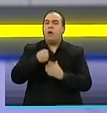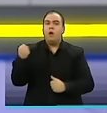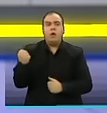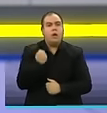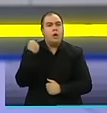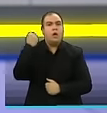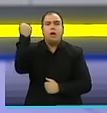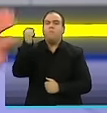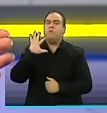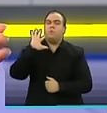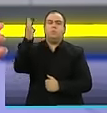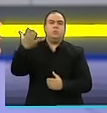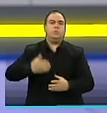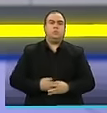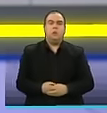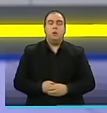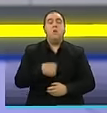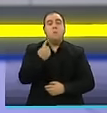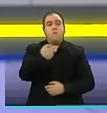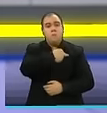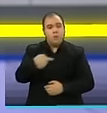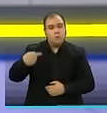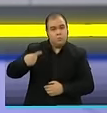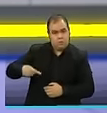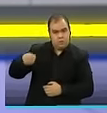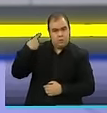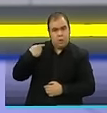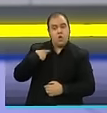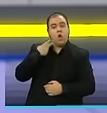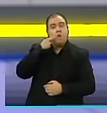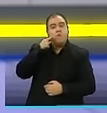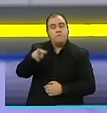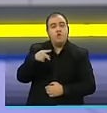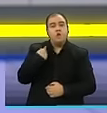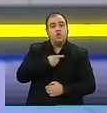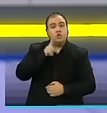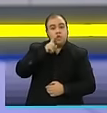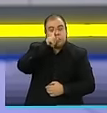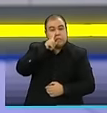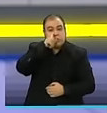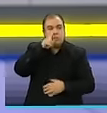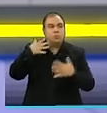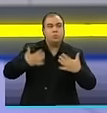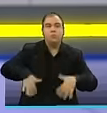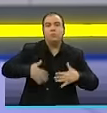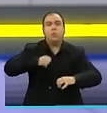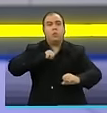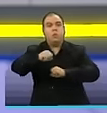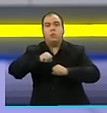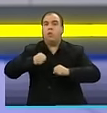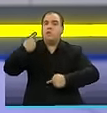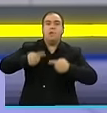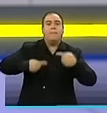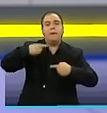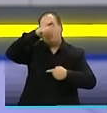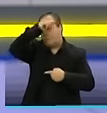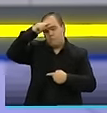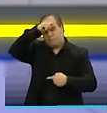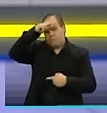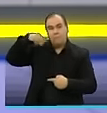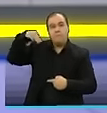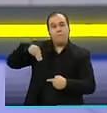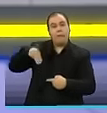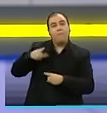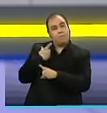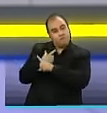o que está acontecendo. Uma semana atrás, eu vi que a gente corria o risco de não ter esse debate do Pablo fugir de mim como